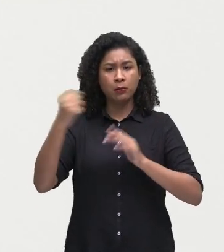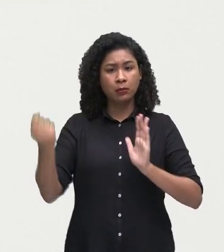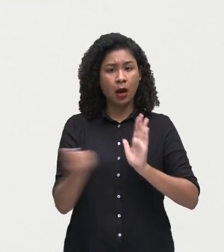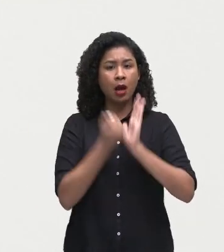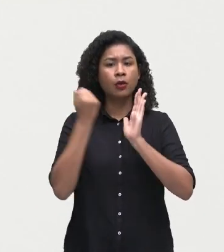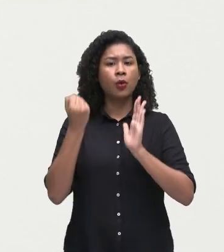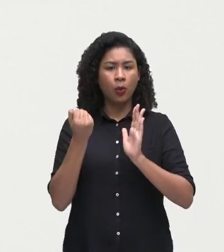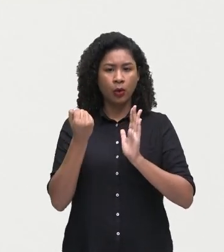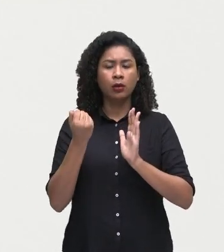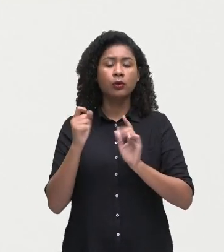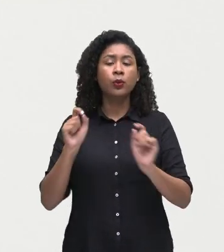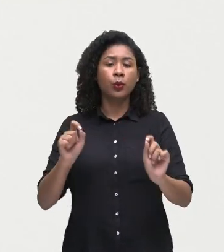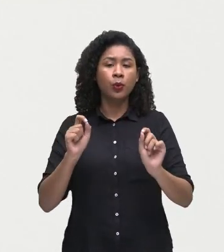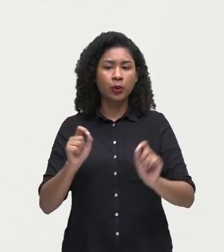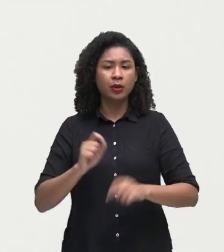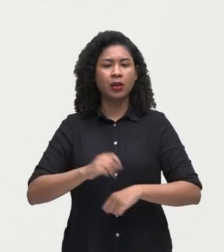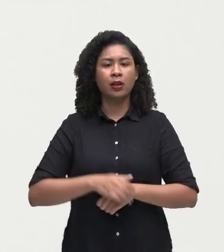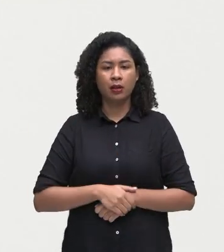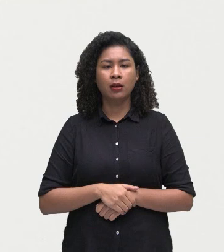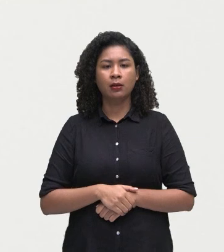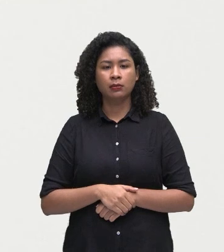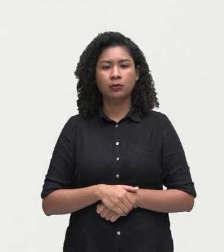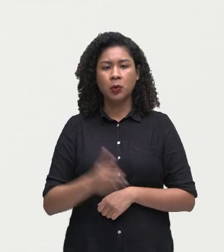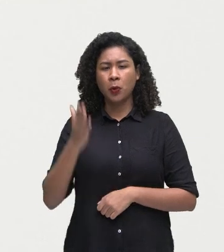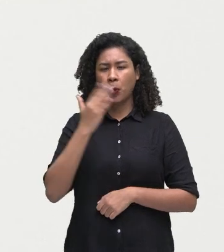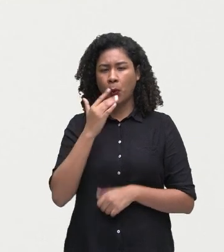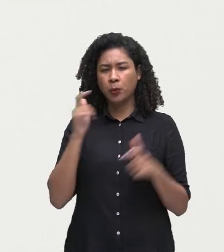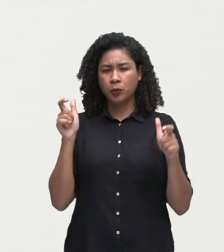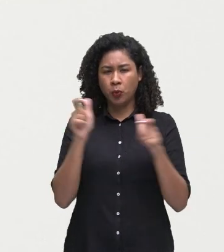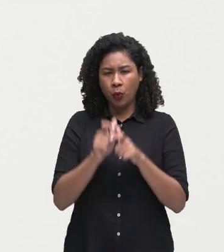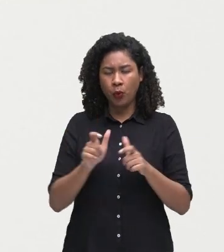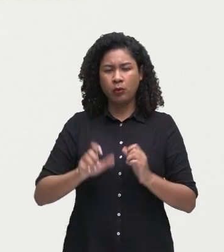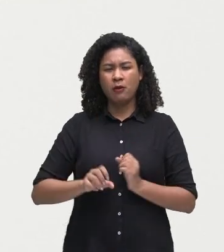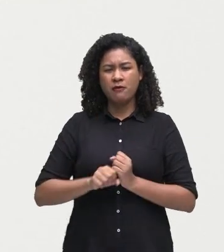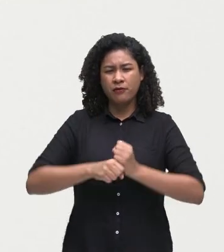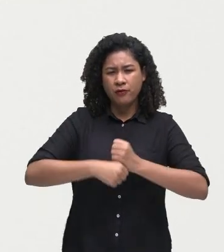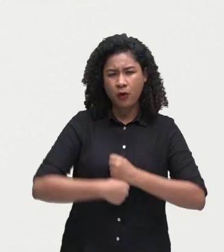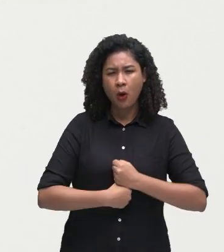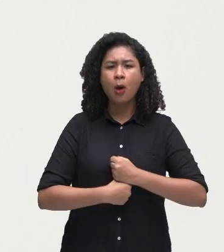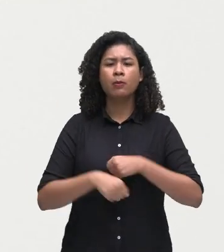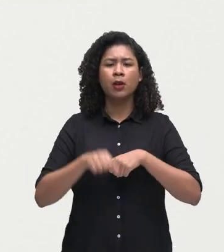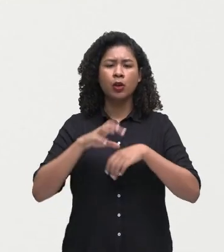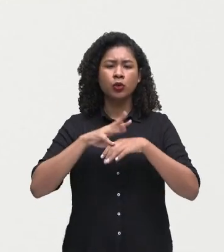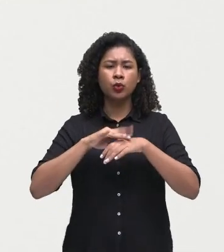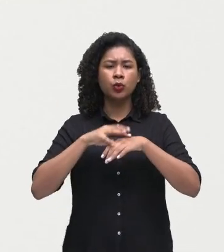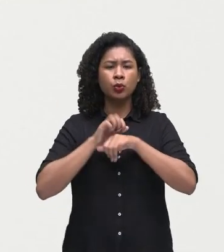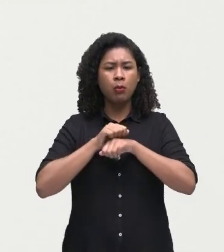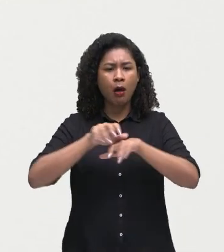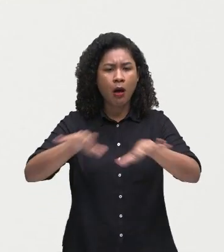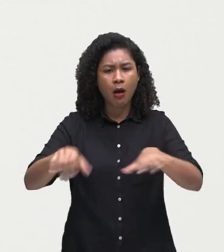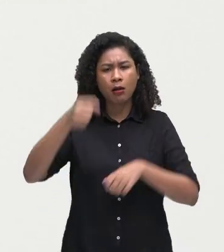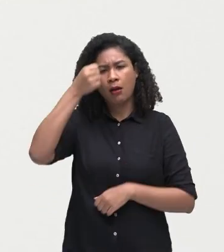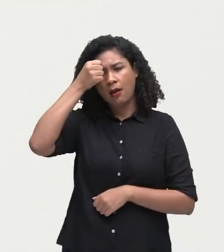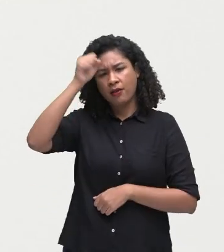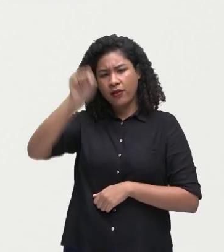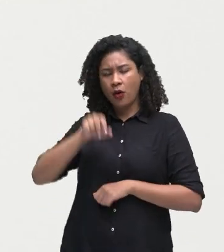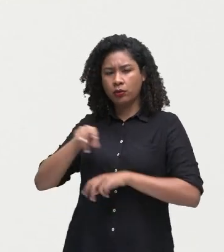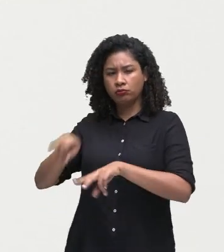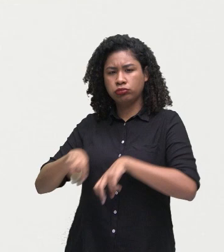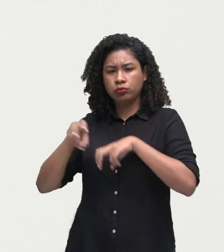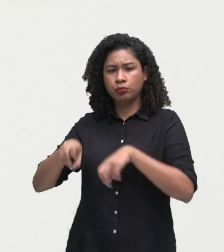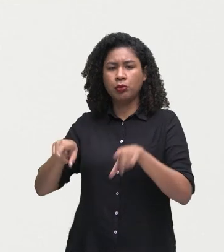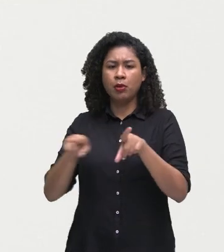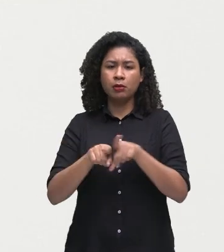péssimas colheitas, fome, epidemias, rebeliões camponesas e guerras. Dentre as alternativas, assinale aquela